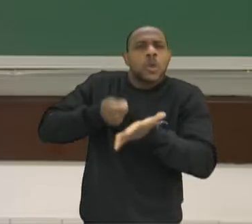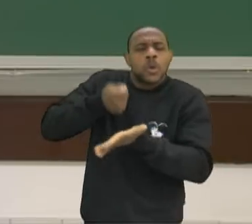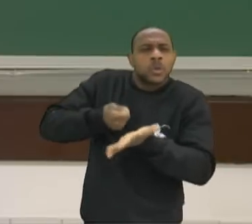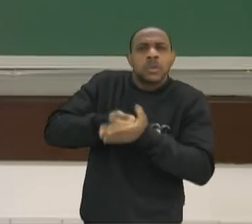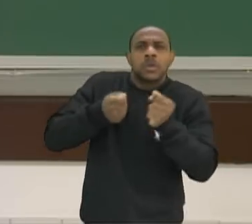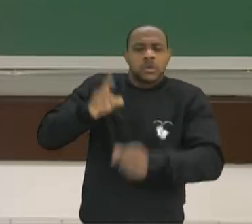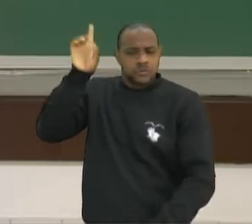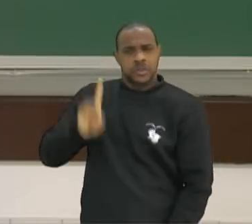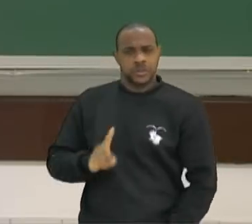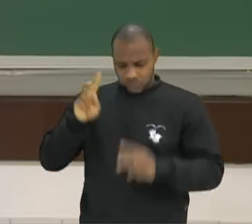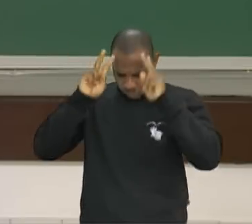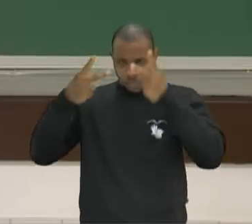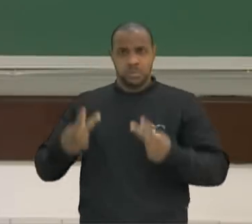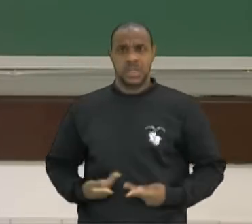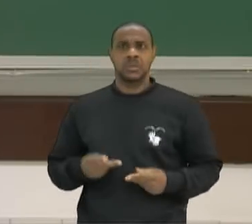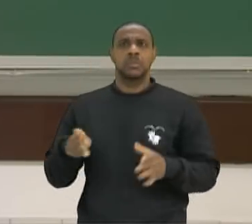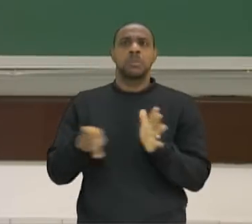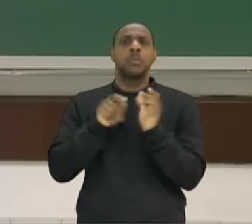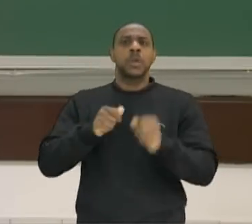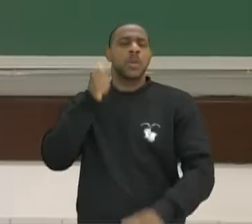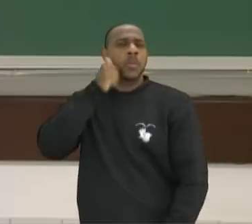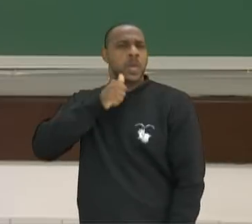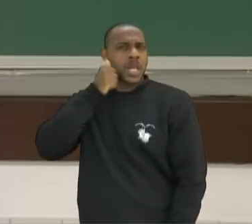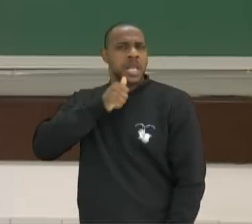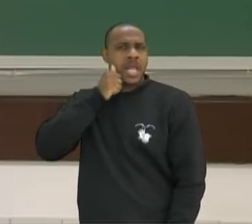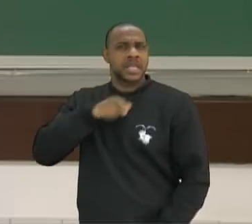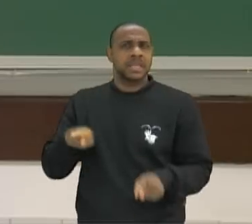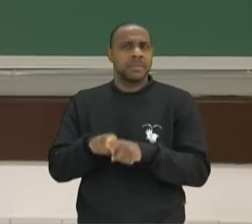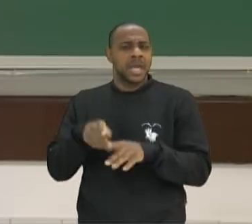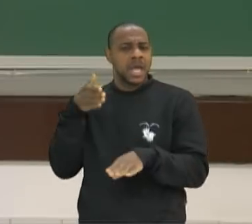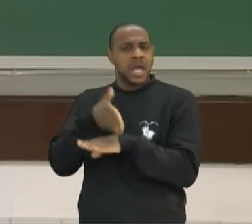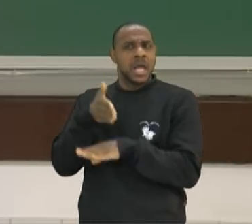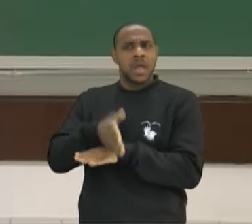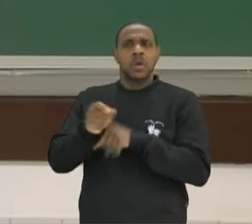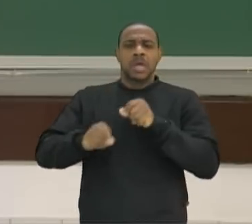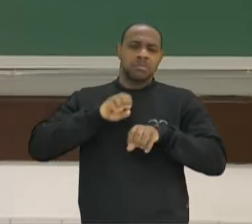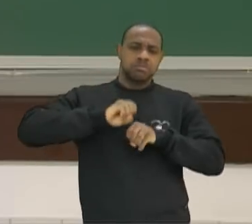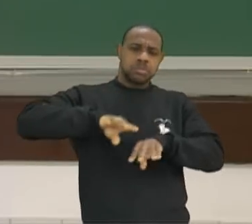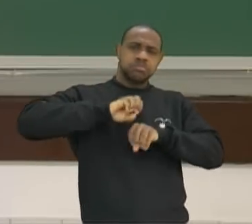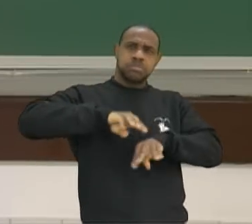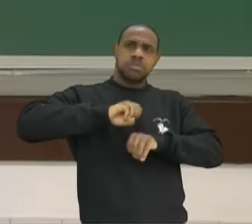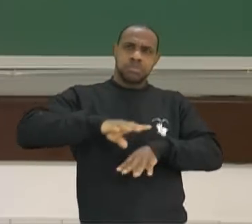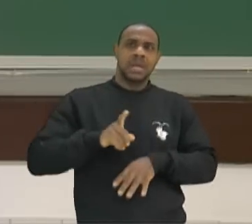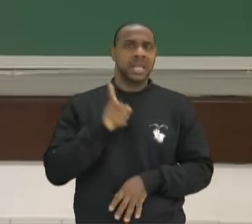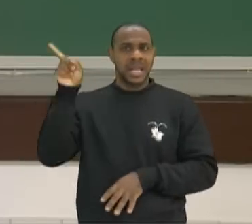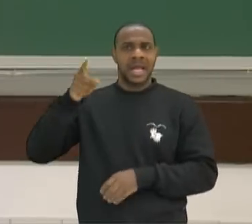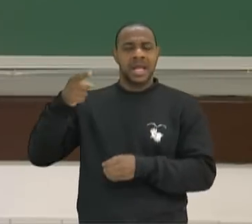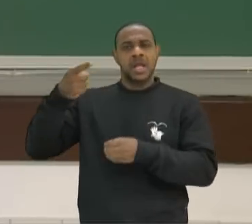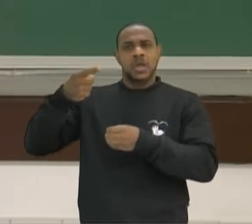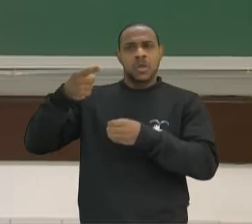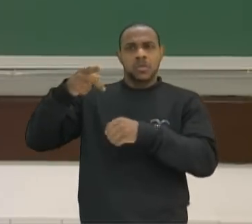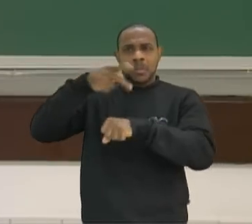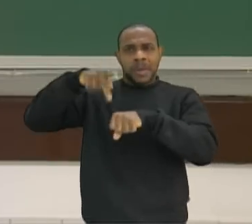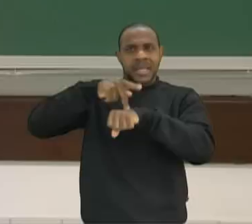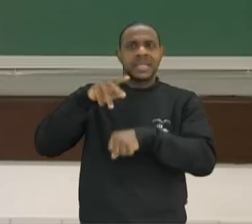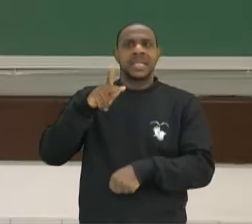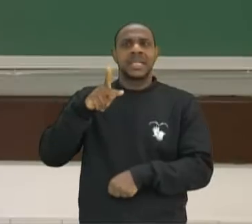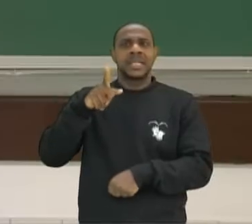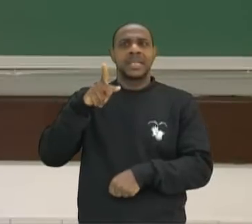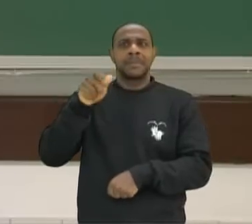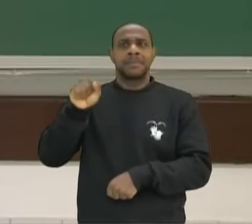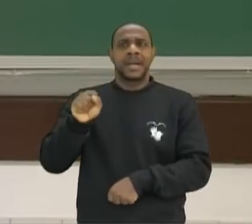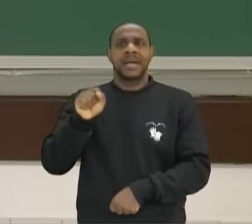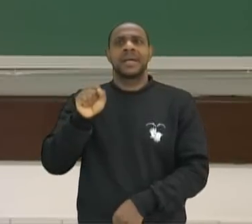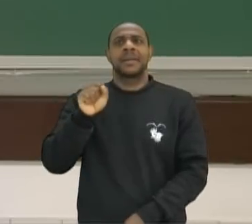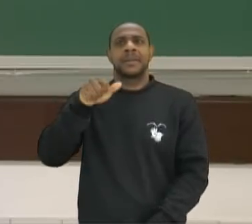aos direitos humanos das mulheres e também acesso à educação no Paquistão, ok? Quem mais